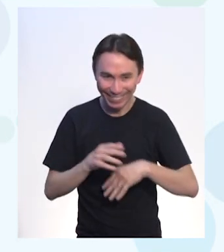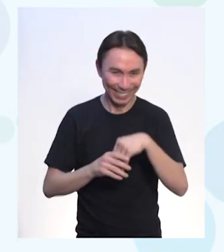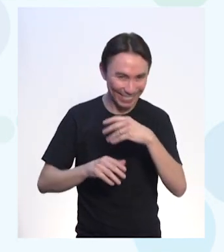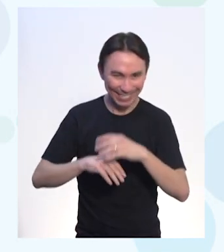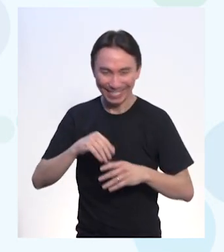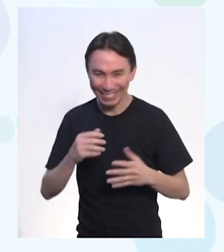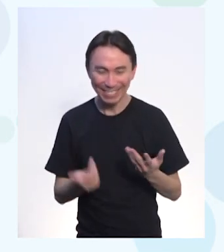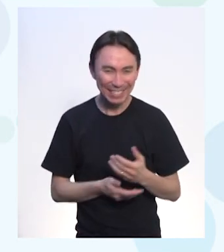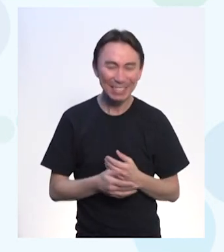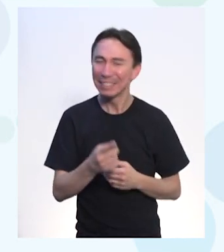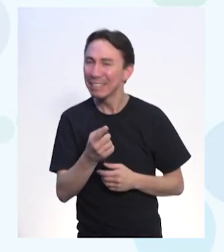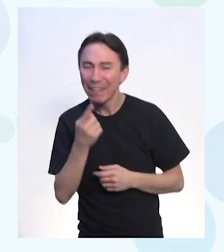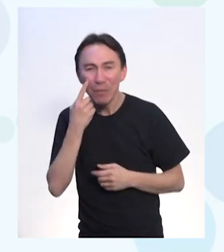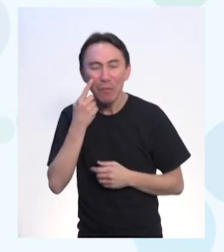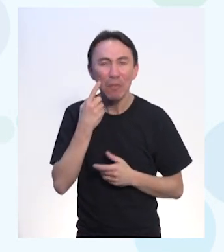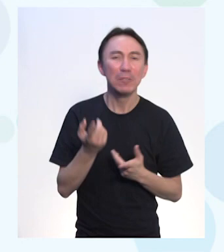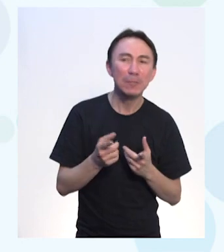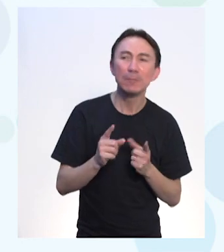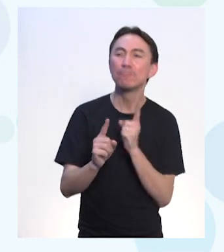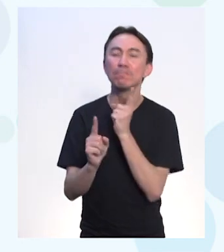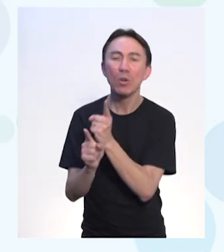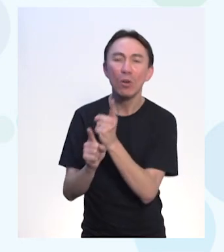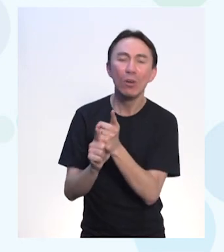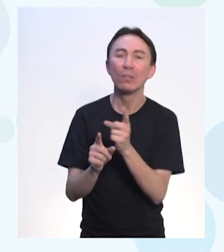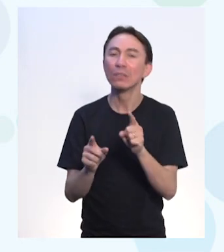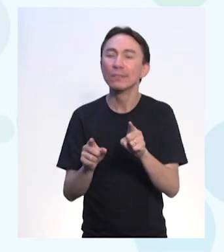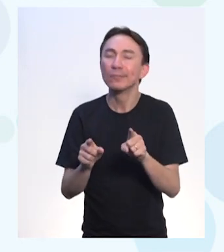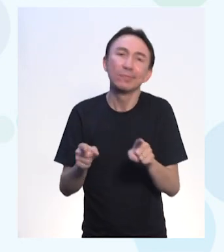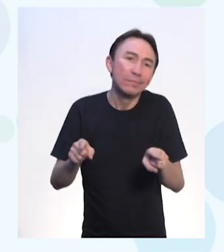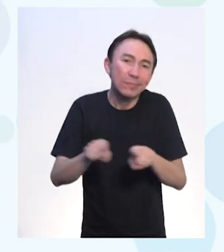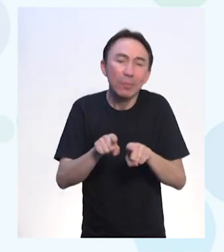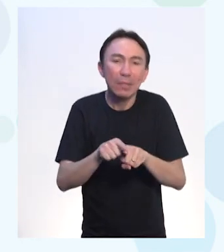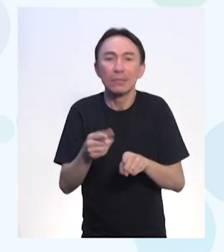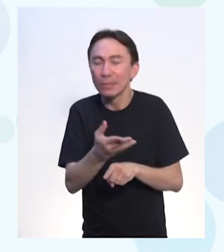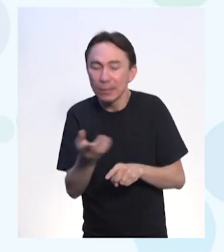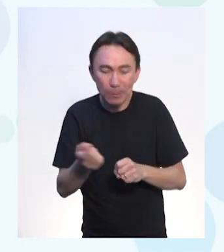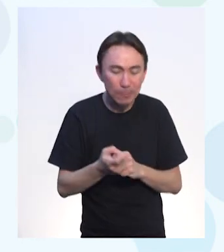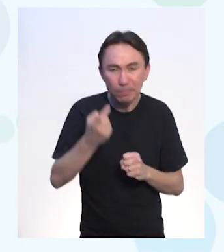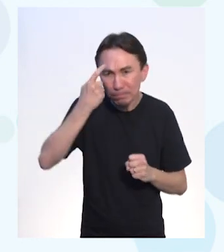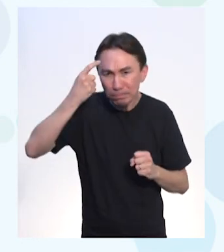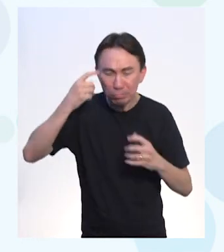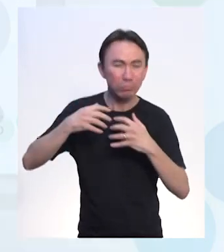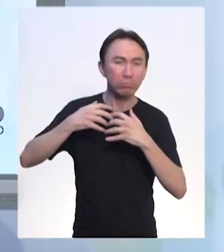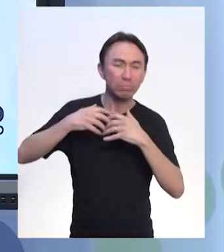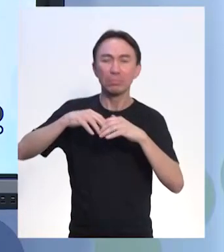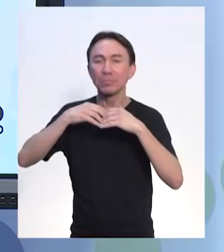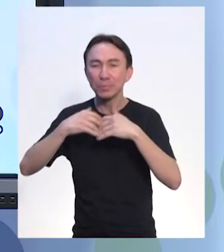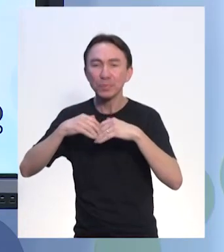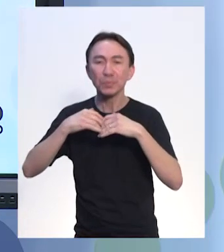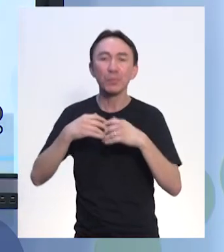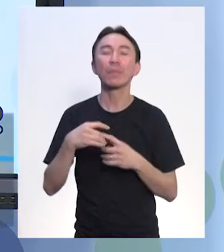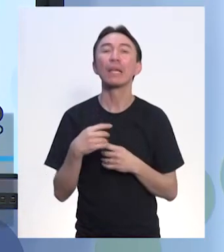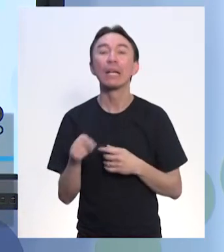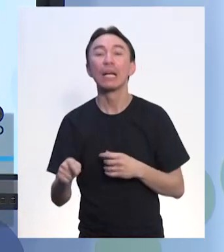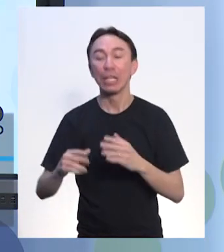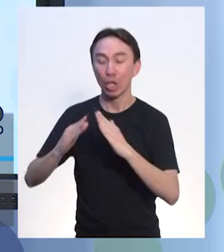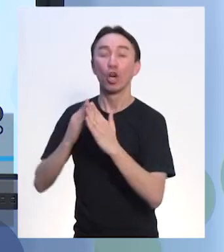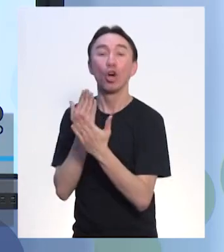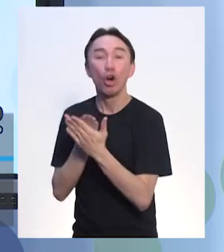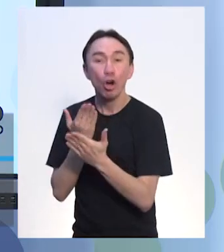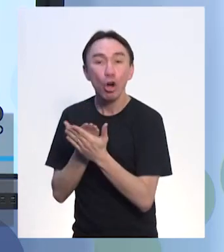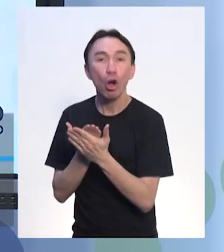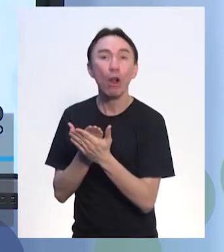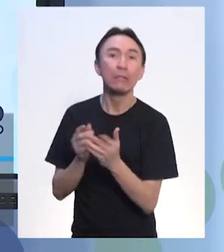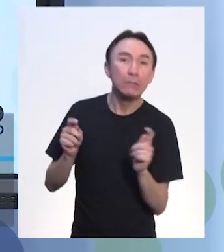de identificar, fazer algumas reflexões, né, das práticas corporais que nós temos na escola e